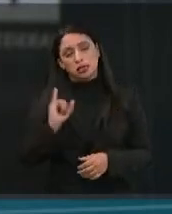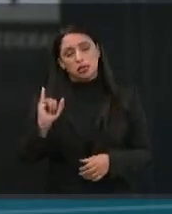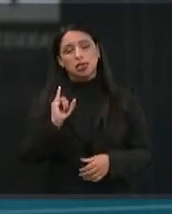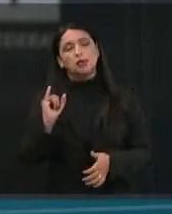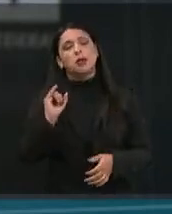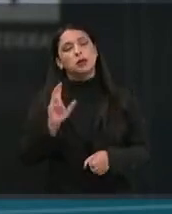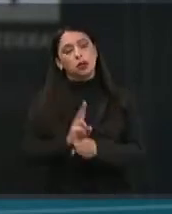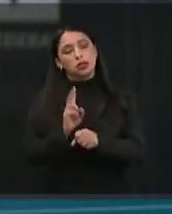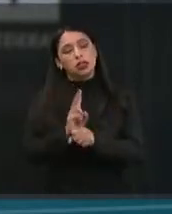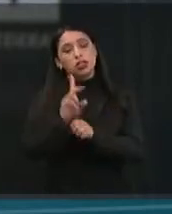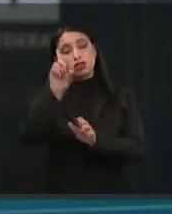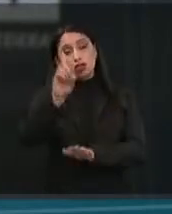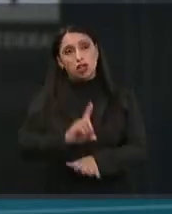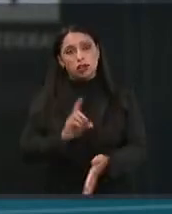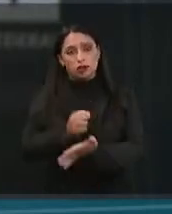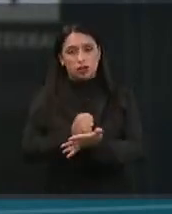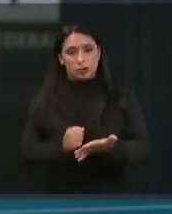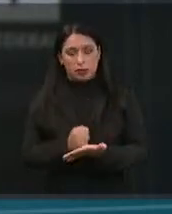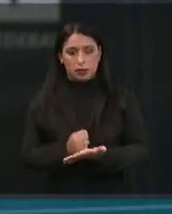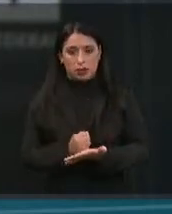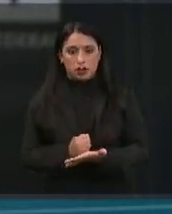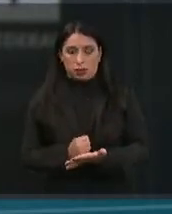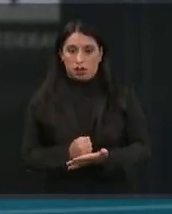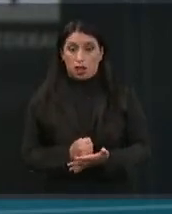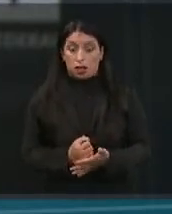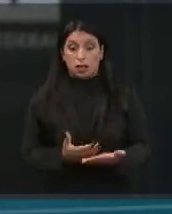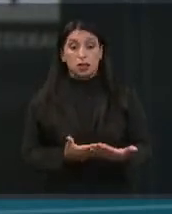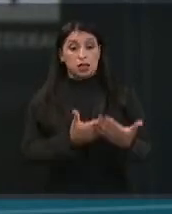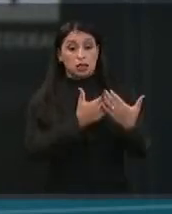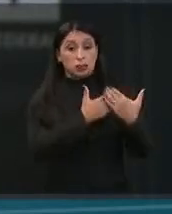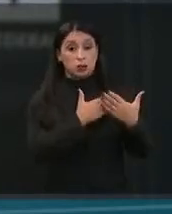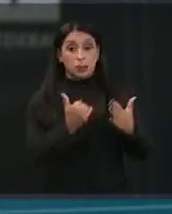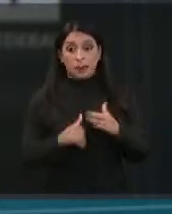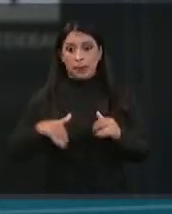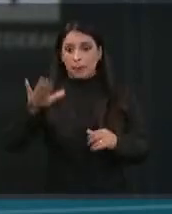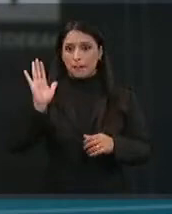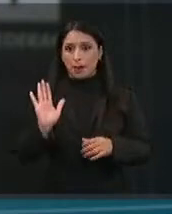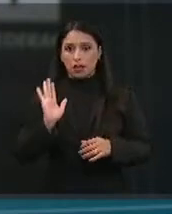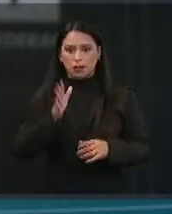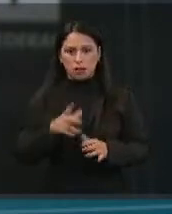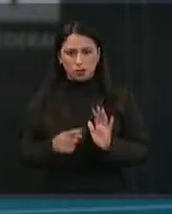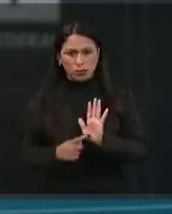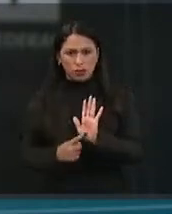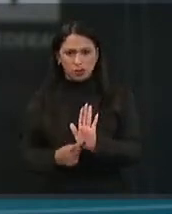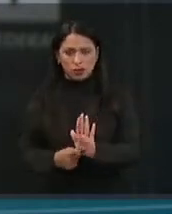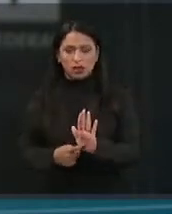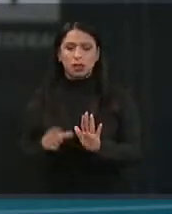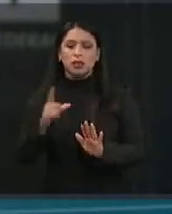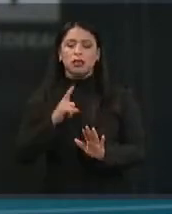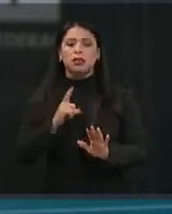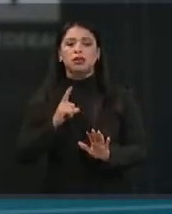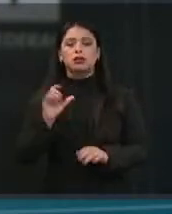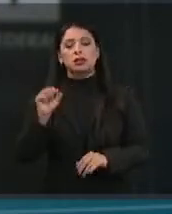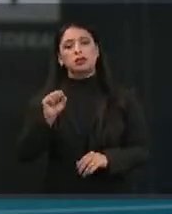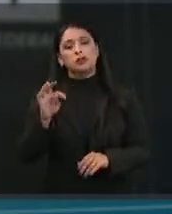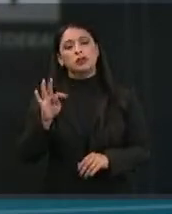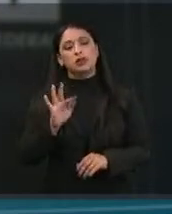e extrapolam a discussão sobre o regime de responsabilidade. Como já demonstramos em nossa manifestação à Corte sobre a